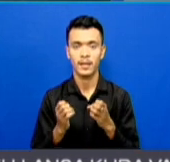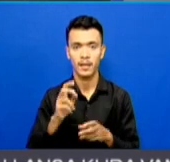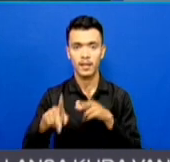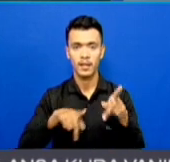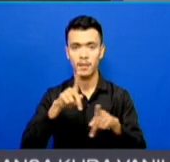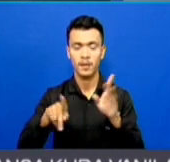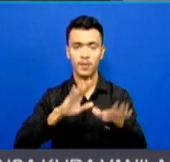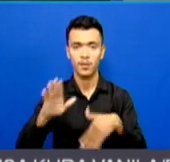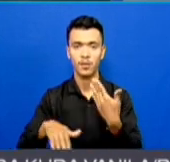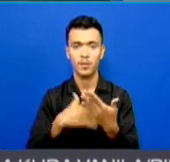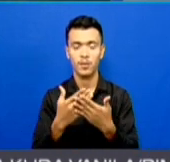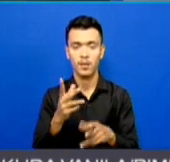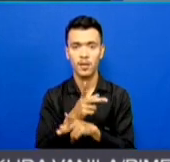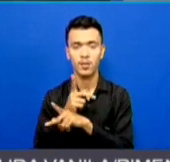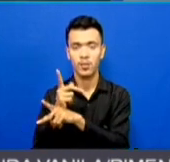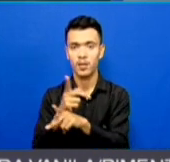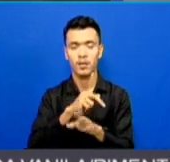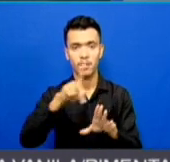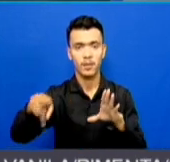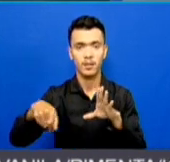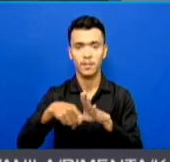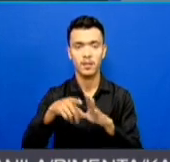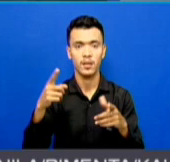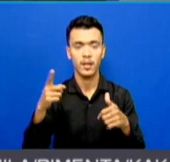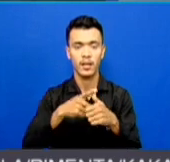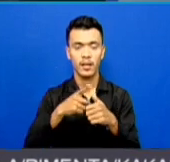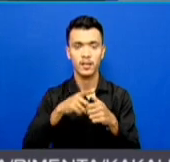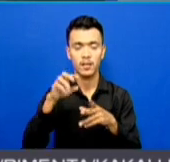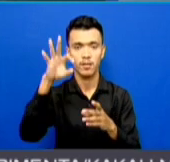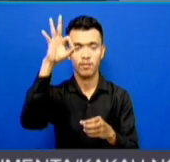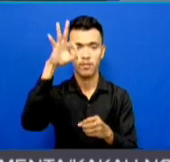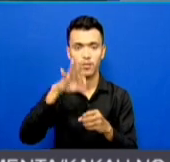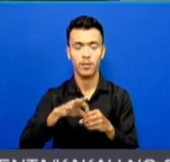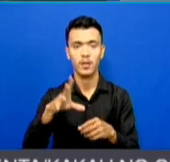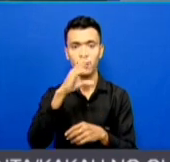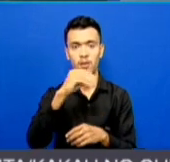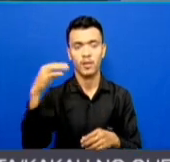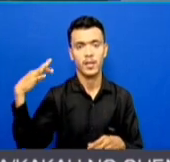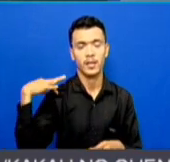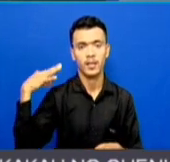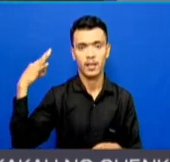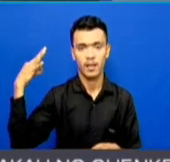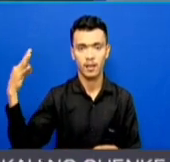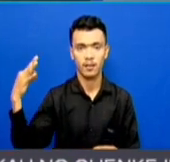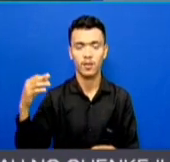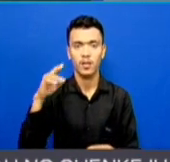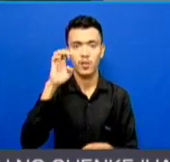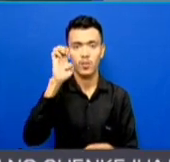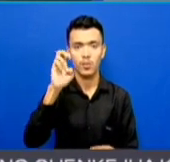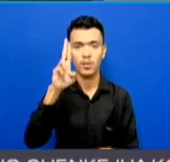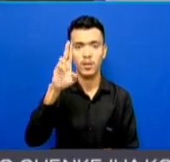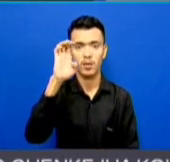mahotu asegura kata kami ada partisipasi nudar votantes, nudar mos kandataan, ne Uni Eropea